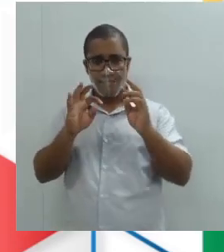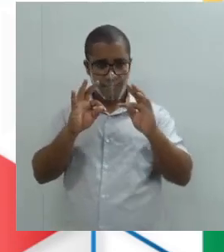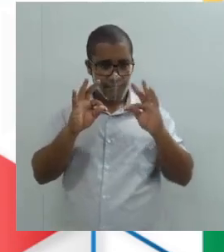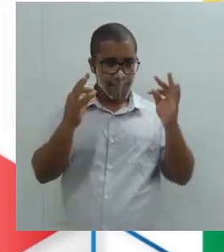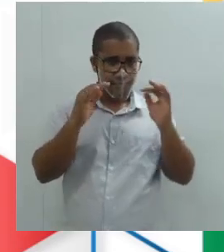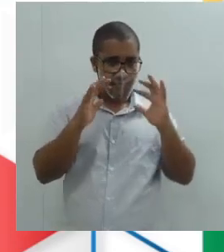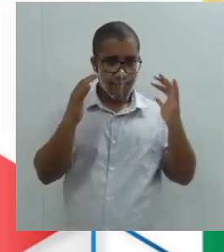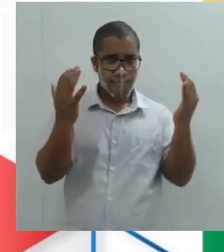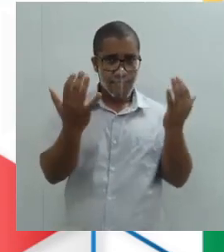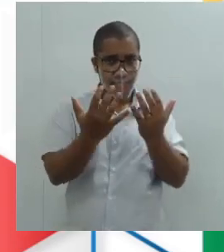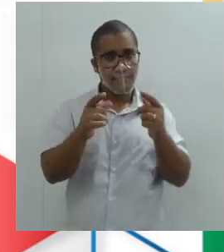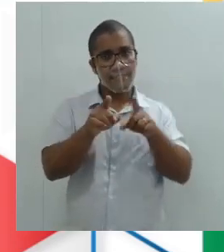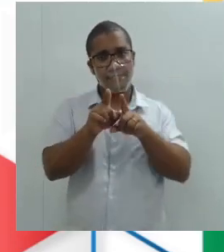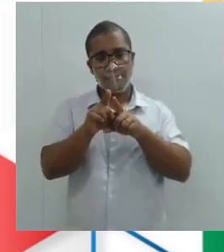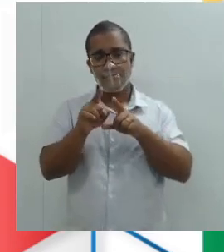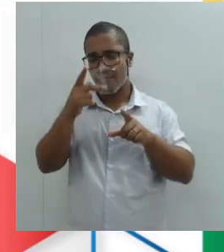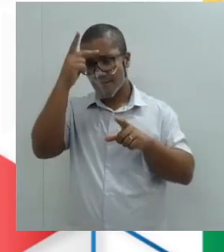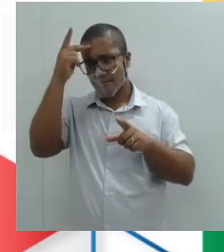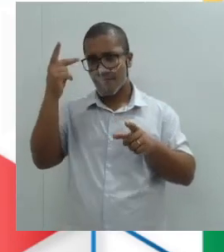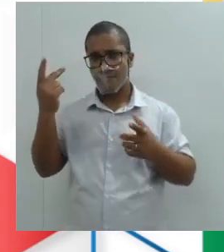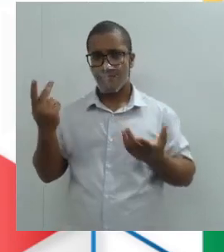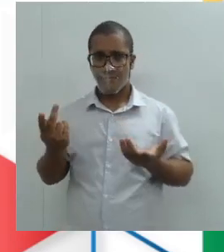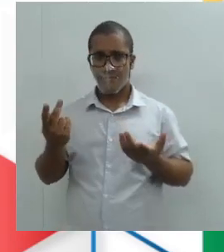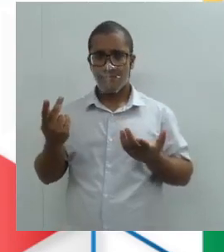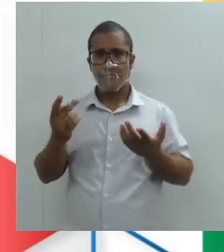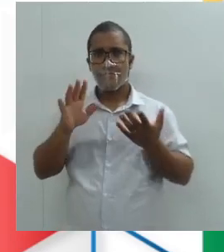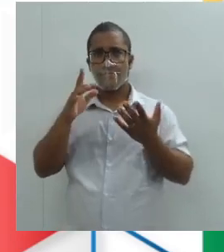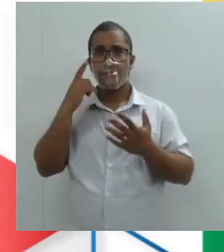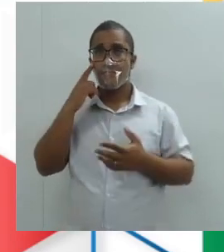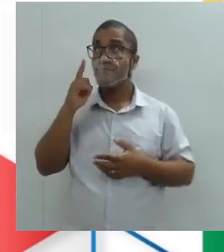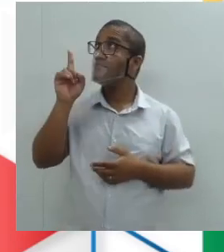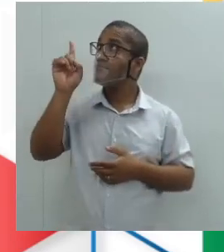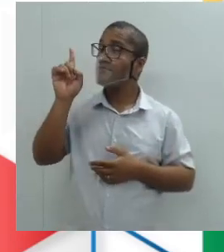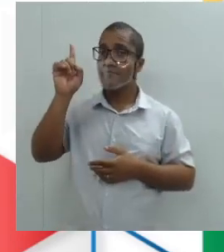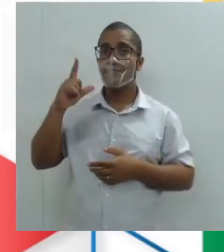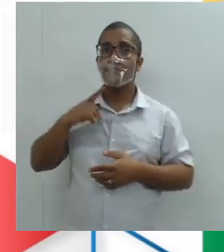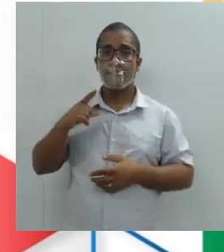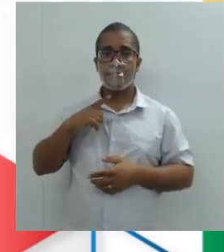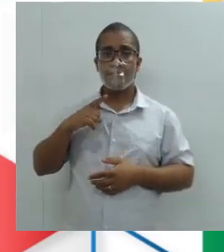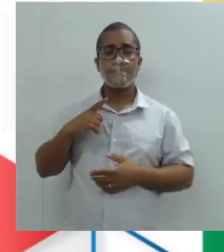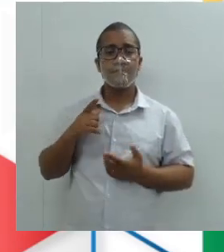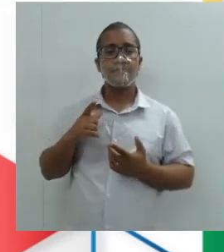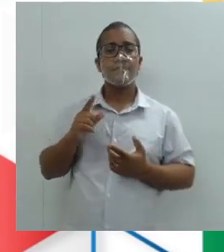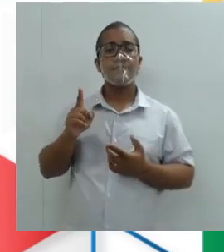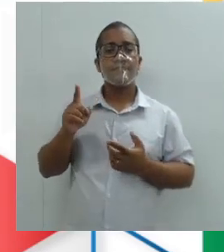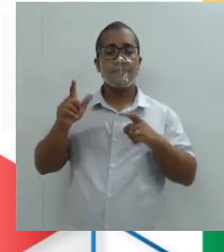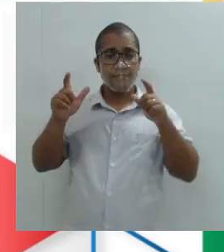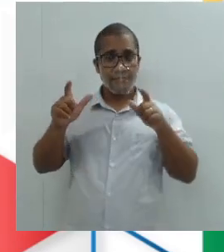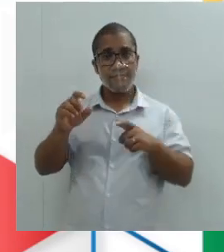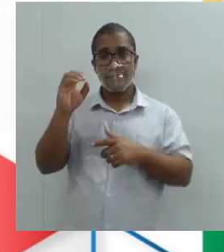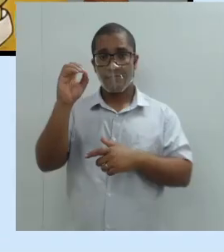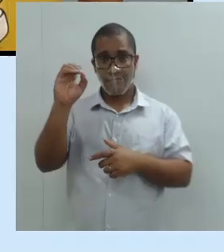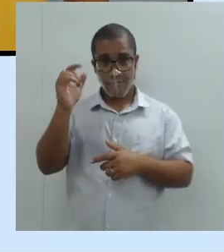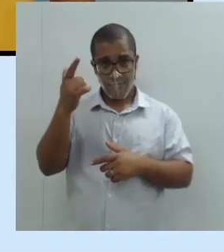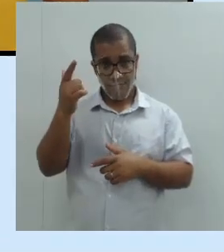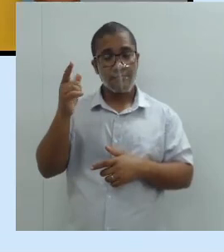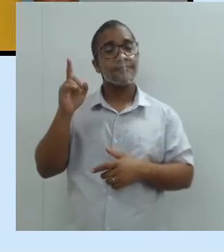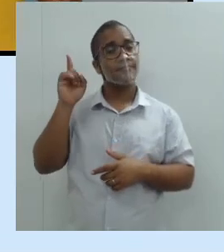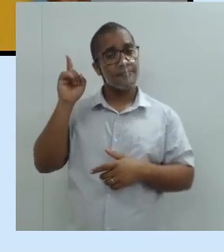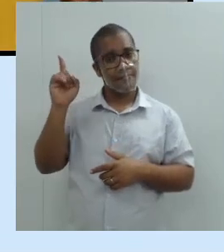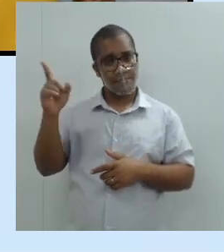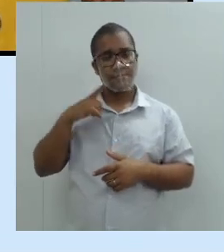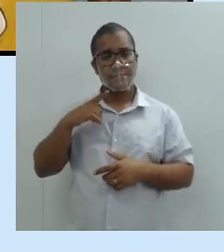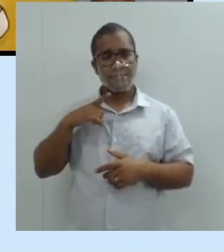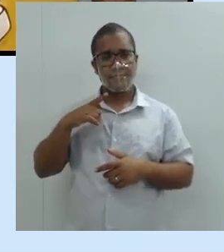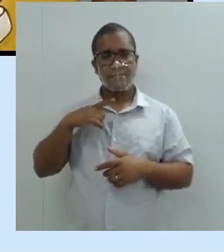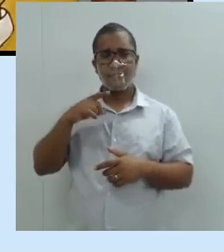Aí você está vendo na tela também a imagem do sítio histórico de Olinda, lá no Alto da Sé, onde a nossa cidade de